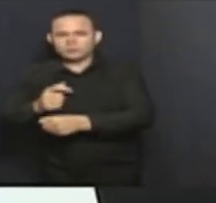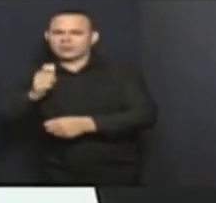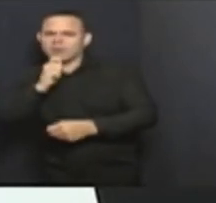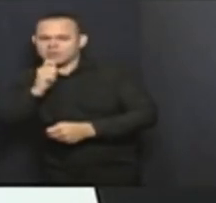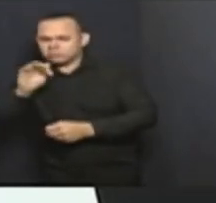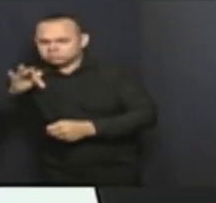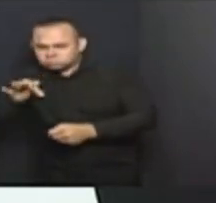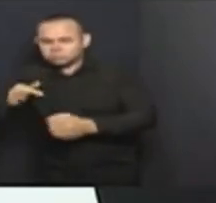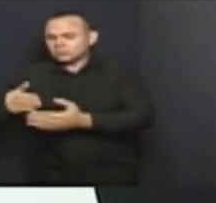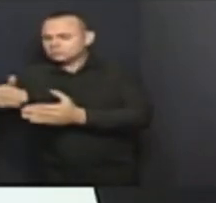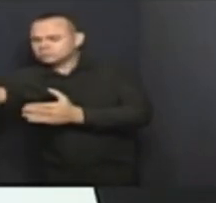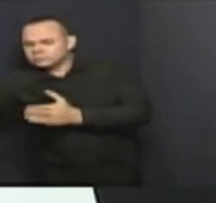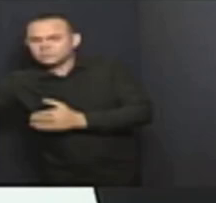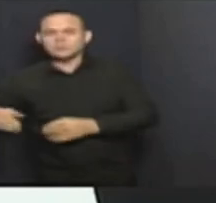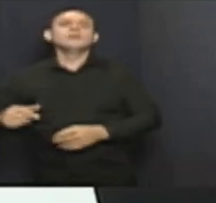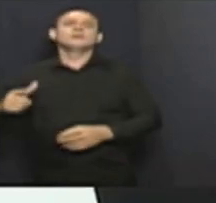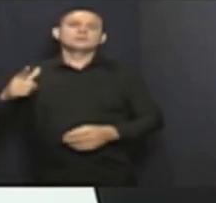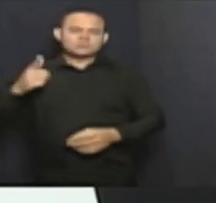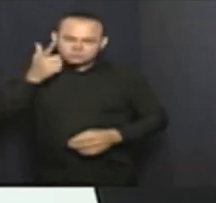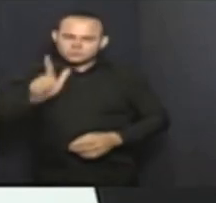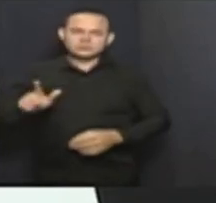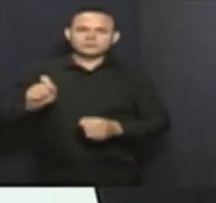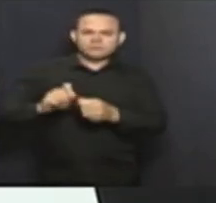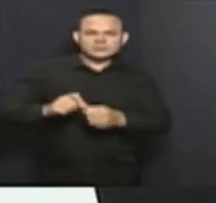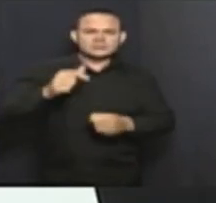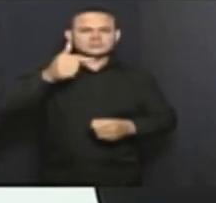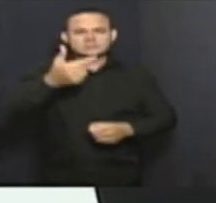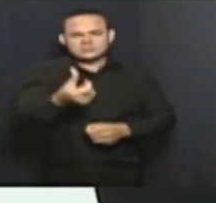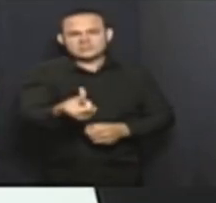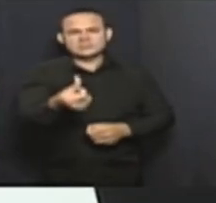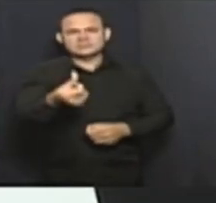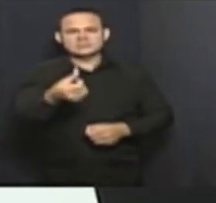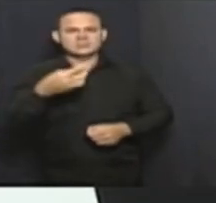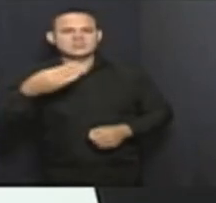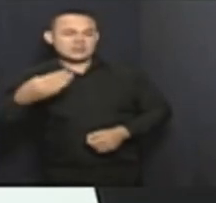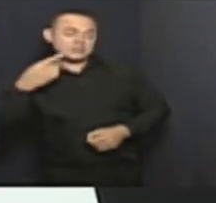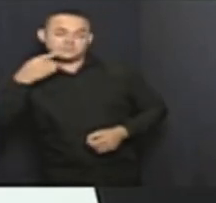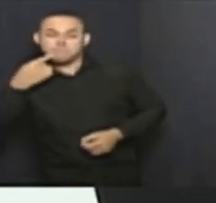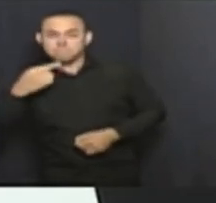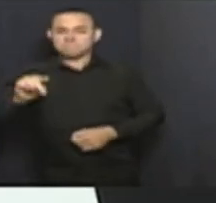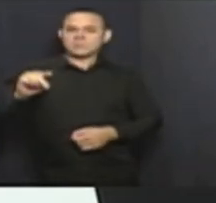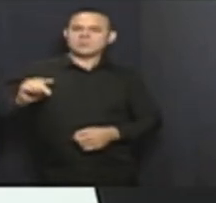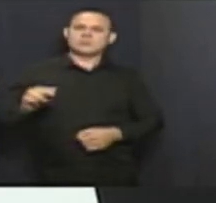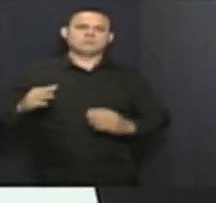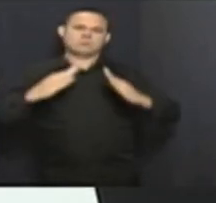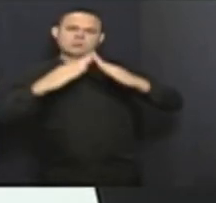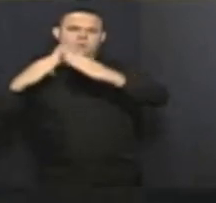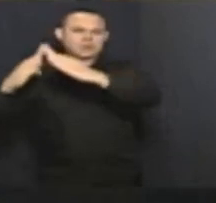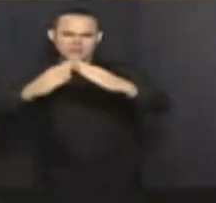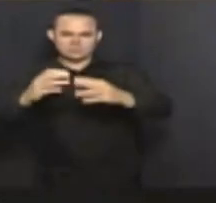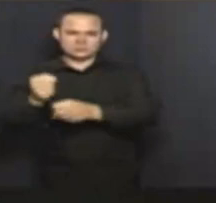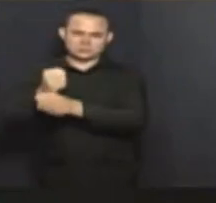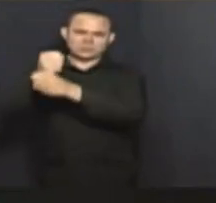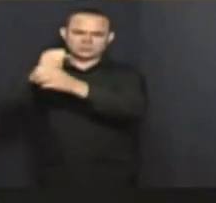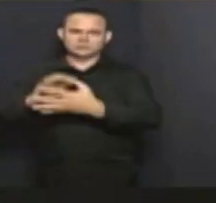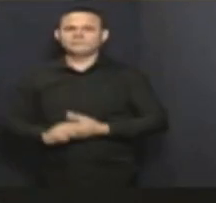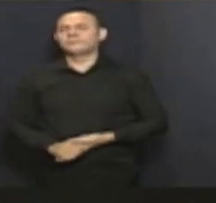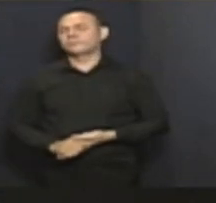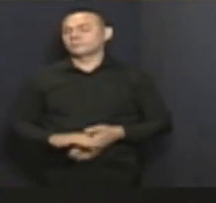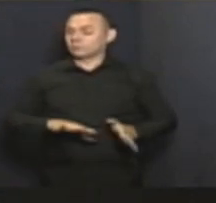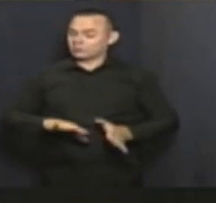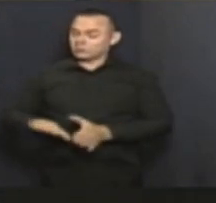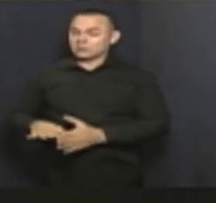com recurso em caixa construiu mais de 63 unidades habitacionais mil unidades habitacionais candidato reinaldo azambuja